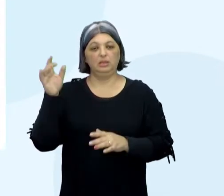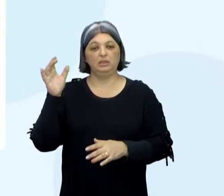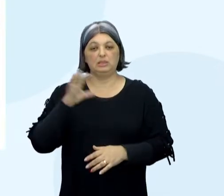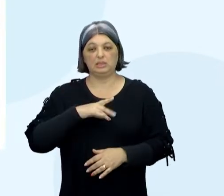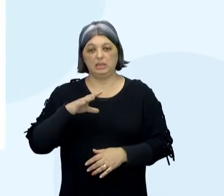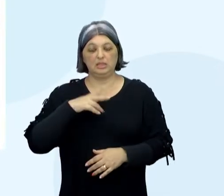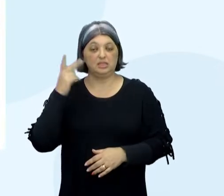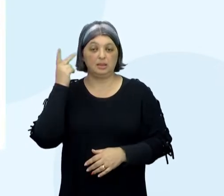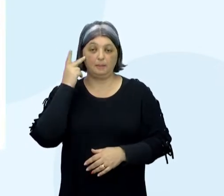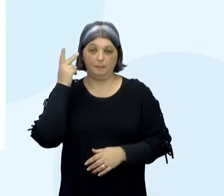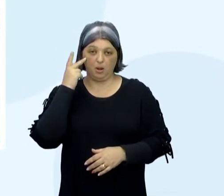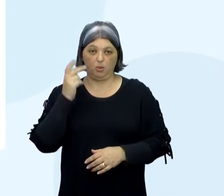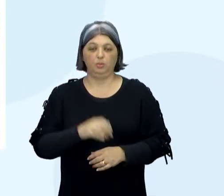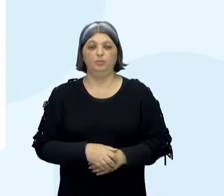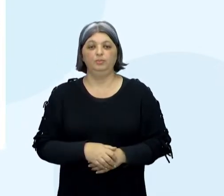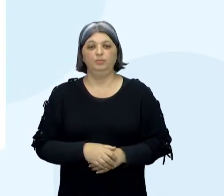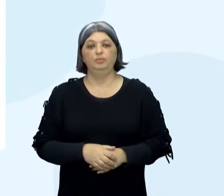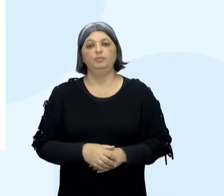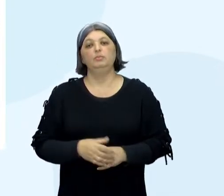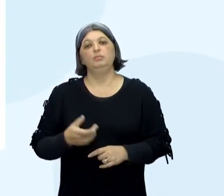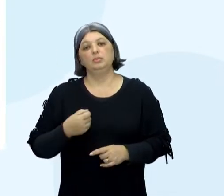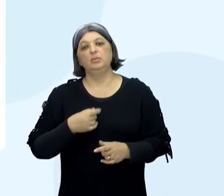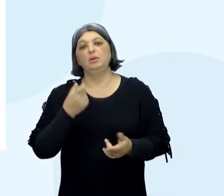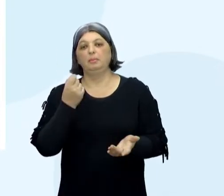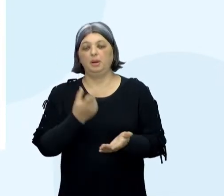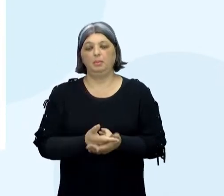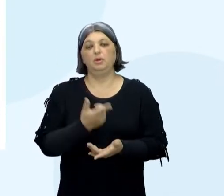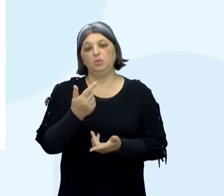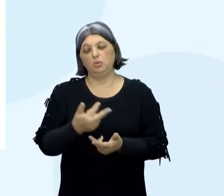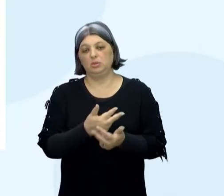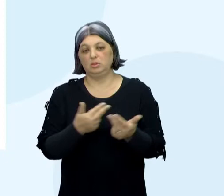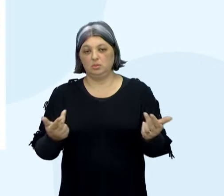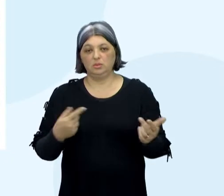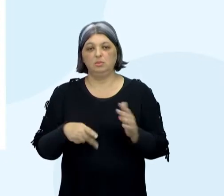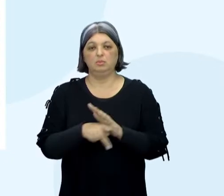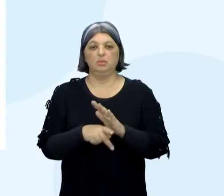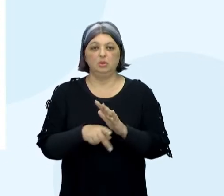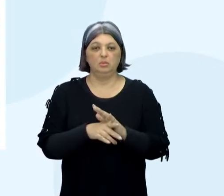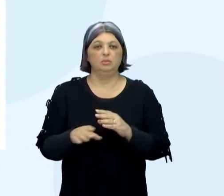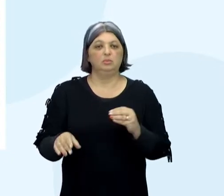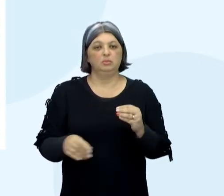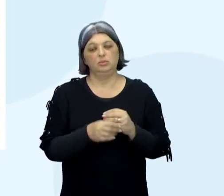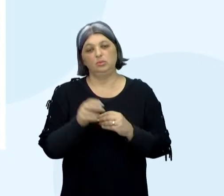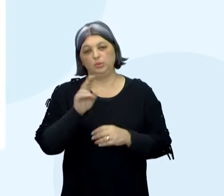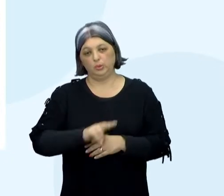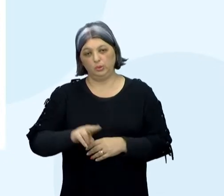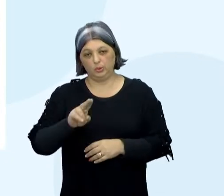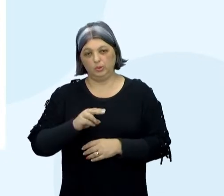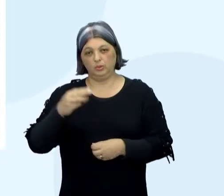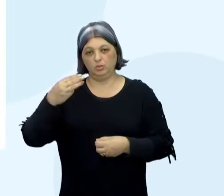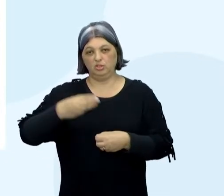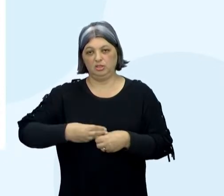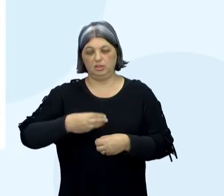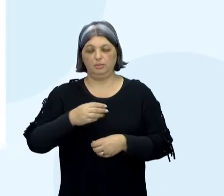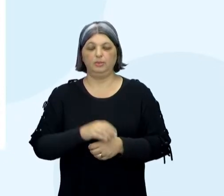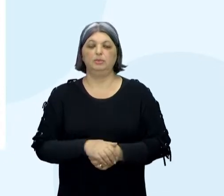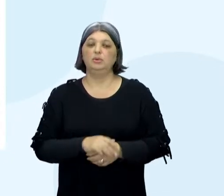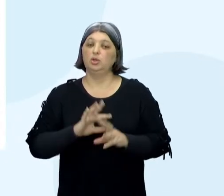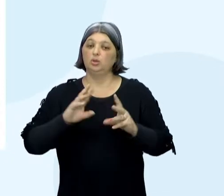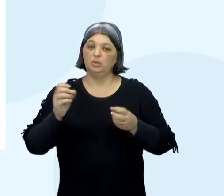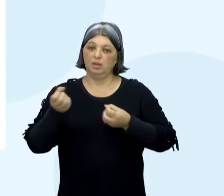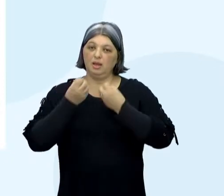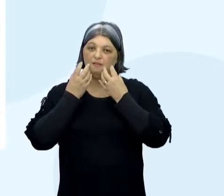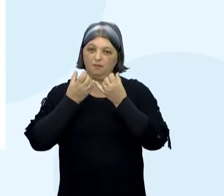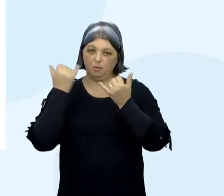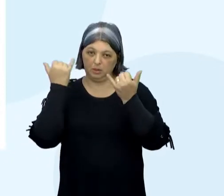Paulo. Débitos e outros serviços e contribuição do custeio municipal. Todas essas informações estão